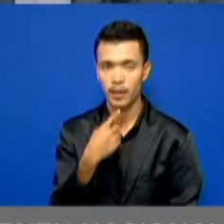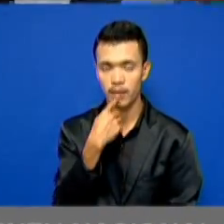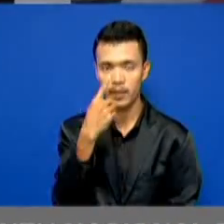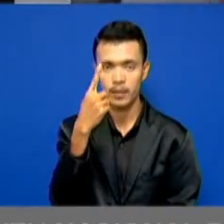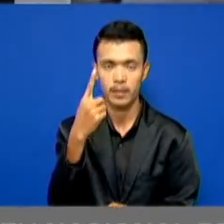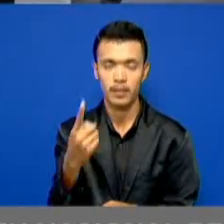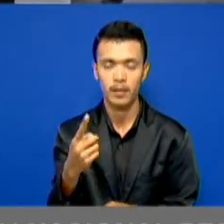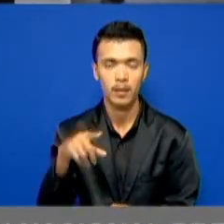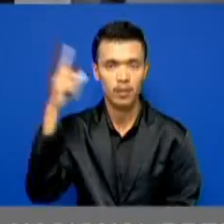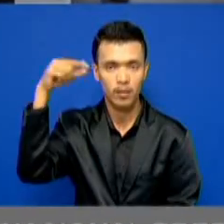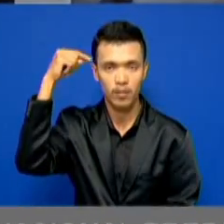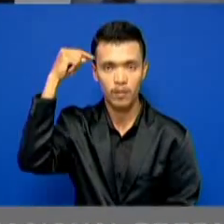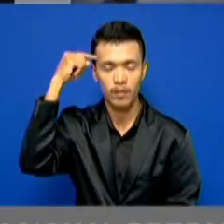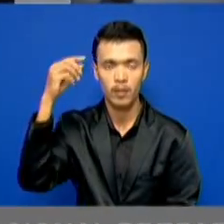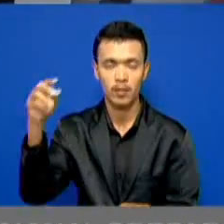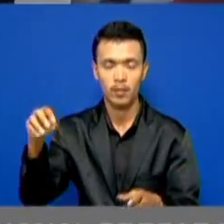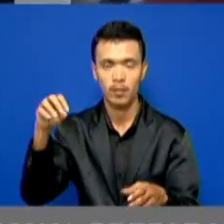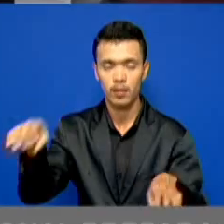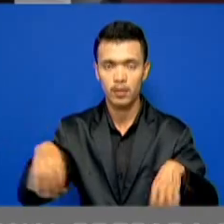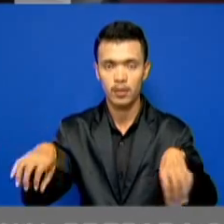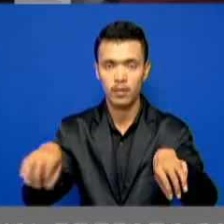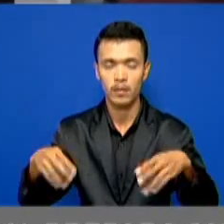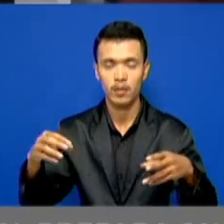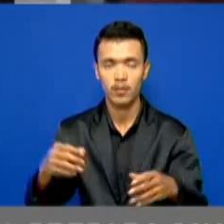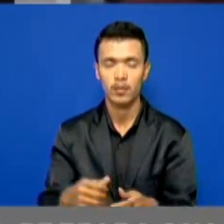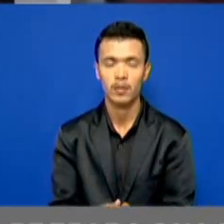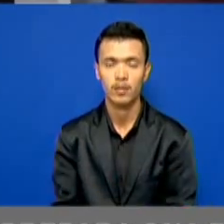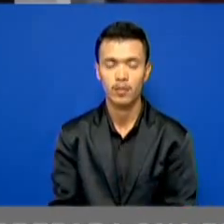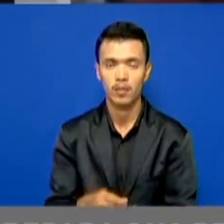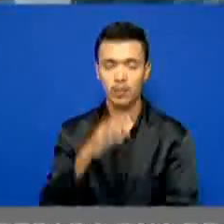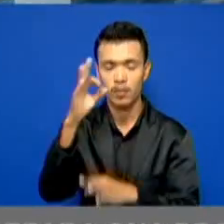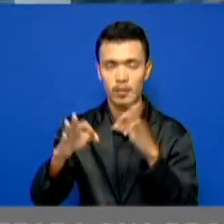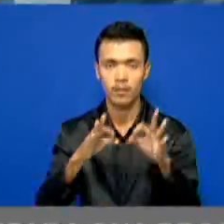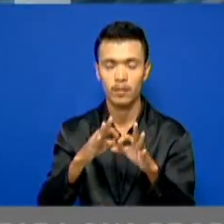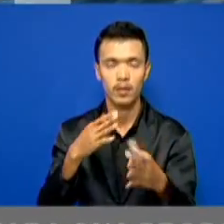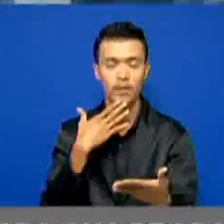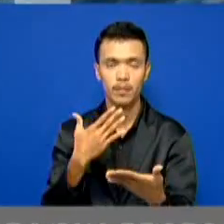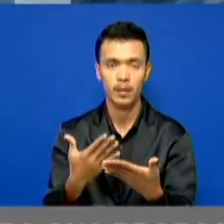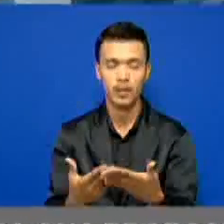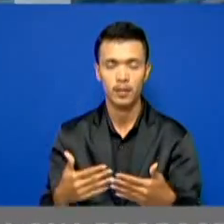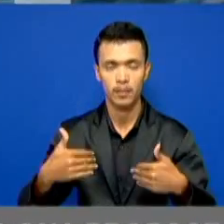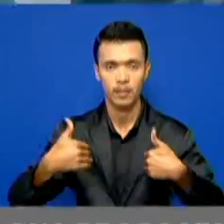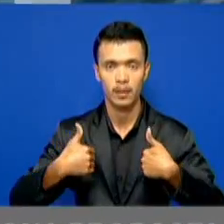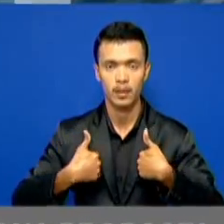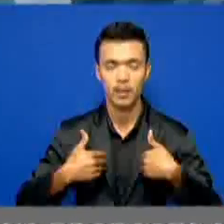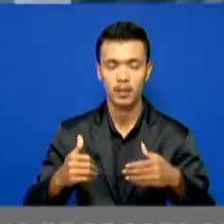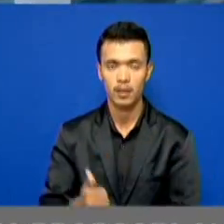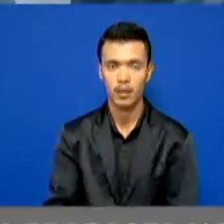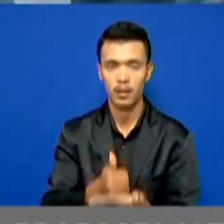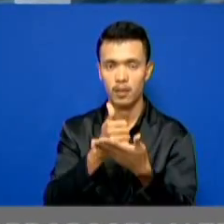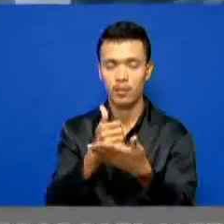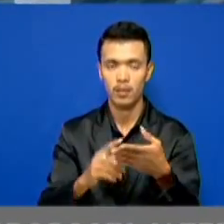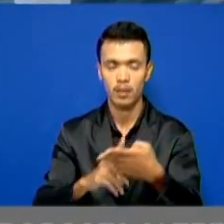Rapetem. Governo investe em recurso humano, no garante a capacidade intelectual na BIA, se contribui